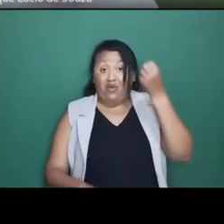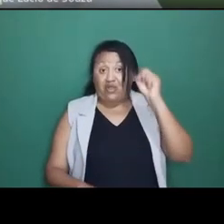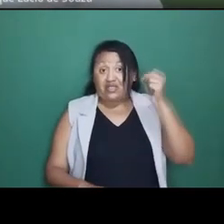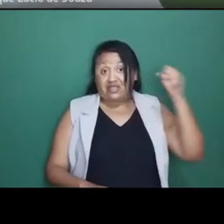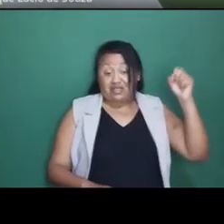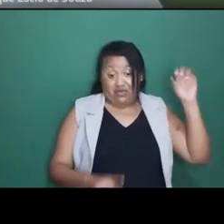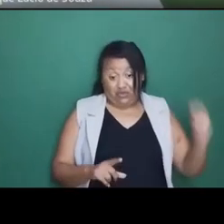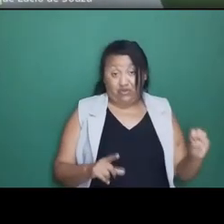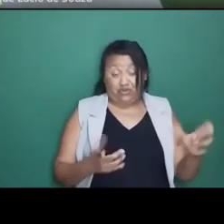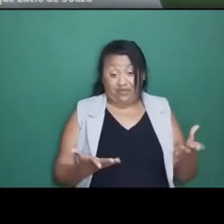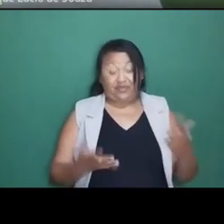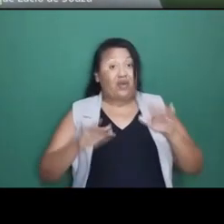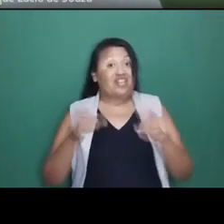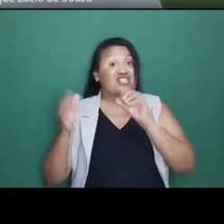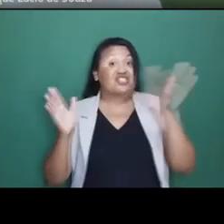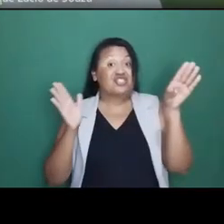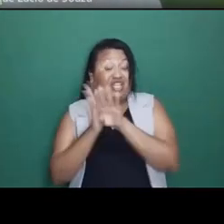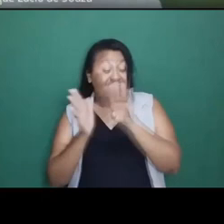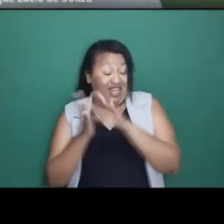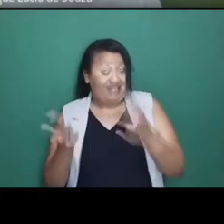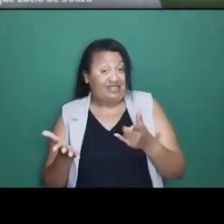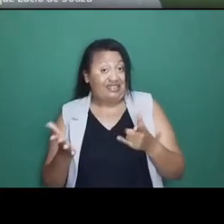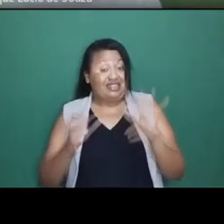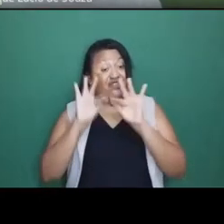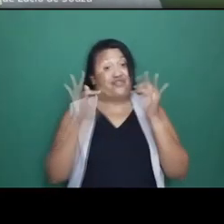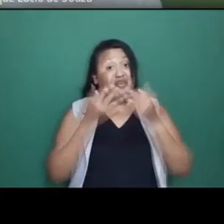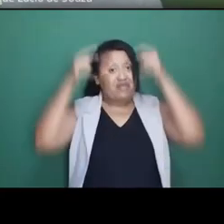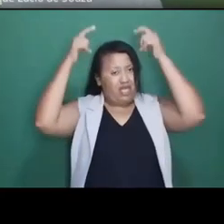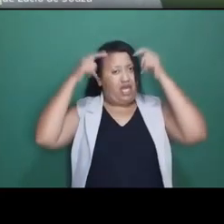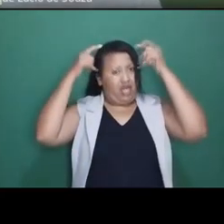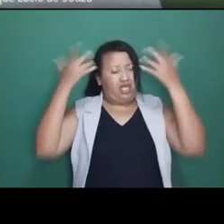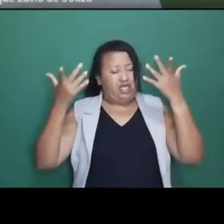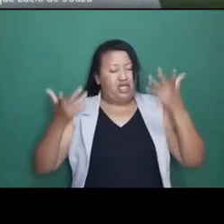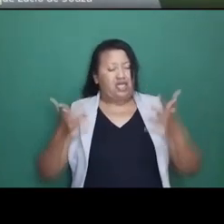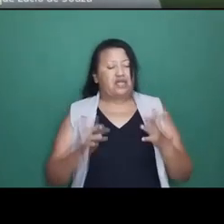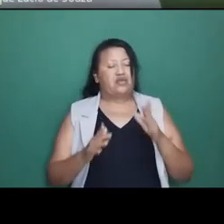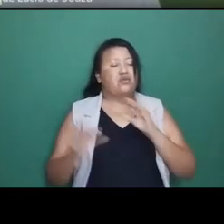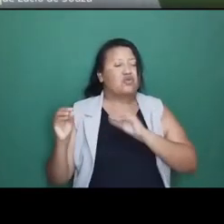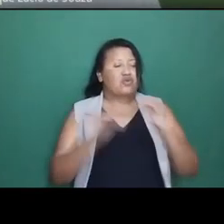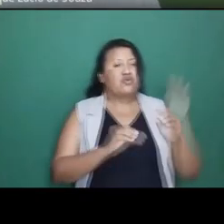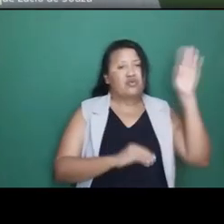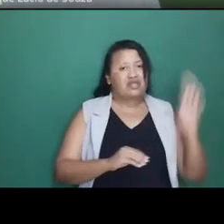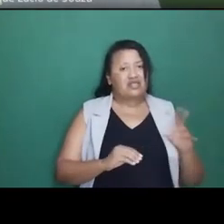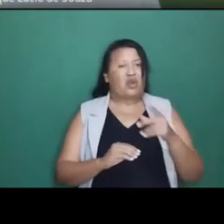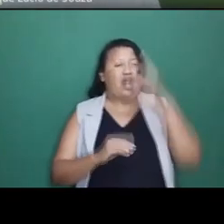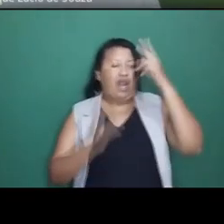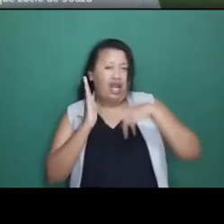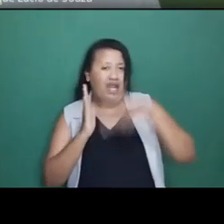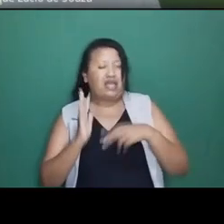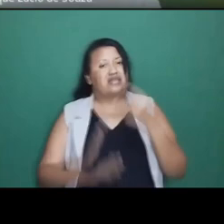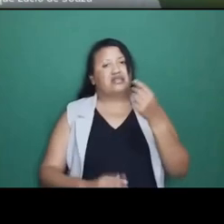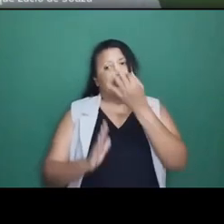Portuguesa ao Brasil leia os seguintes textos são dois textos né um texto que traz